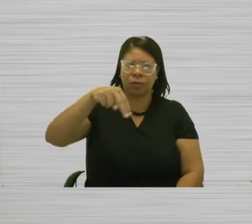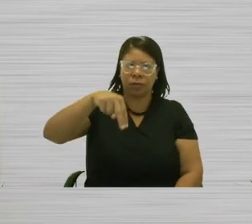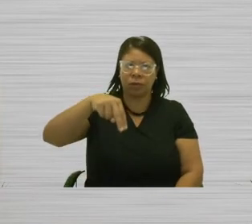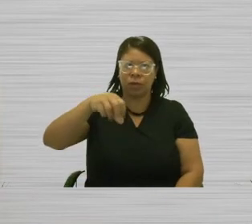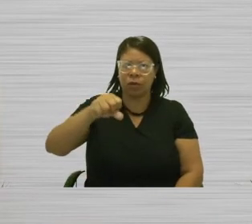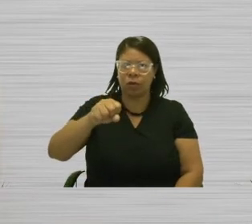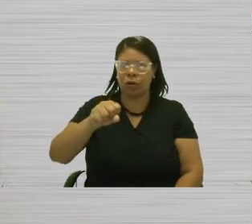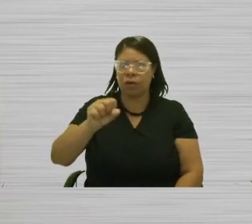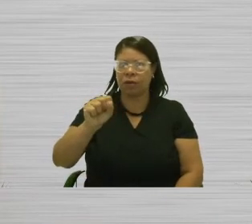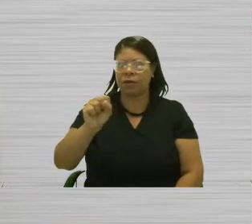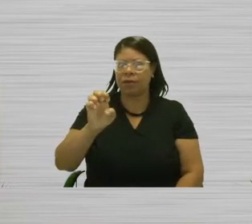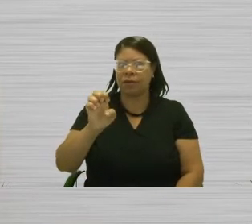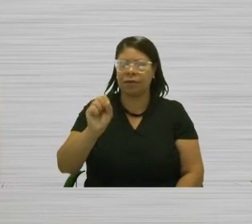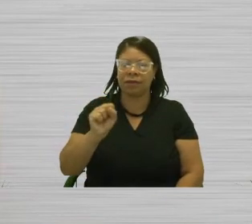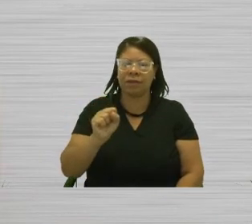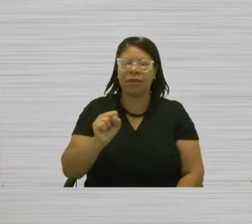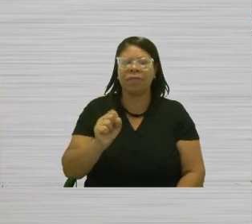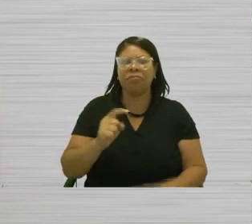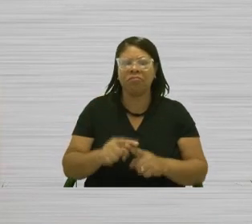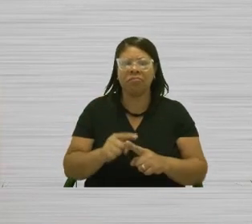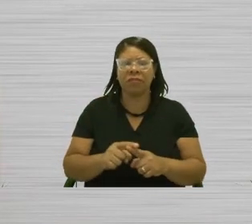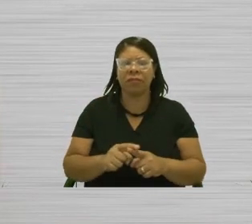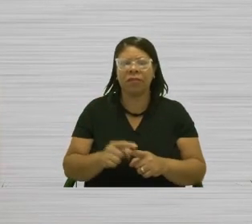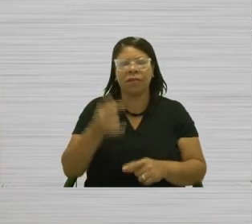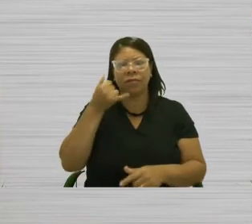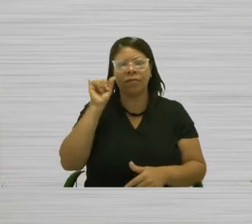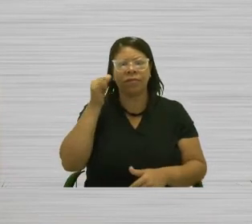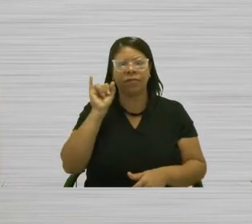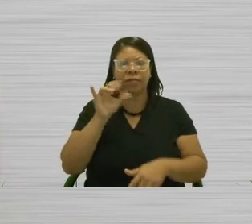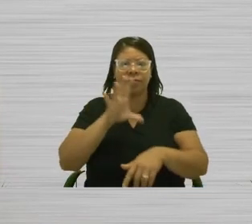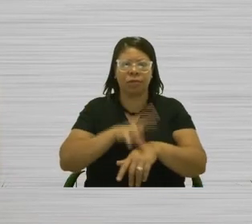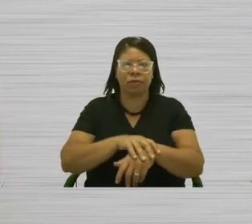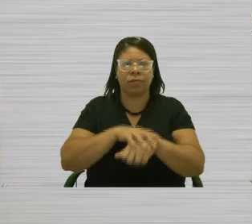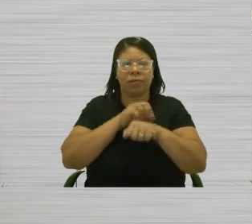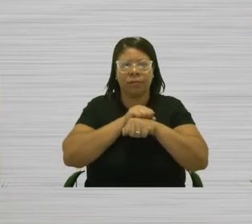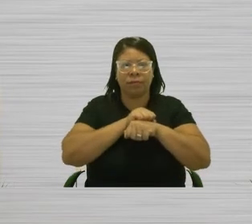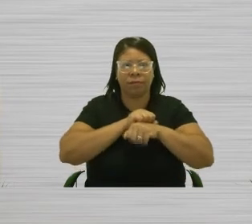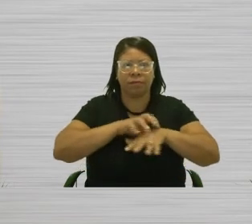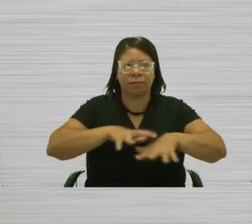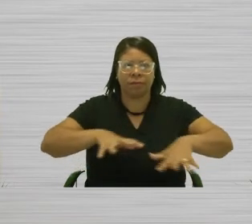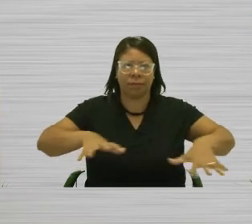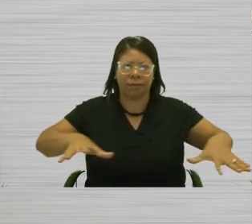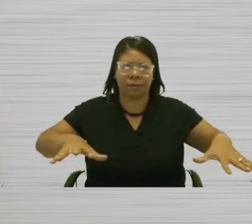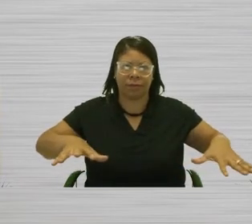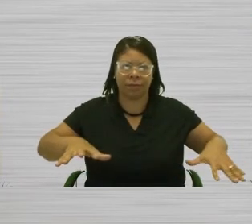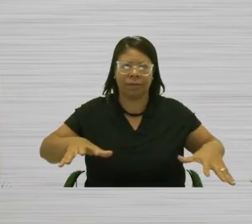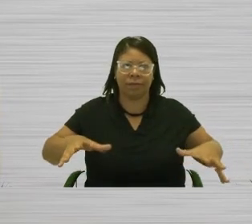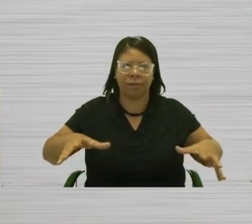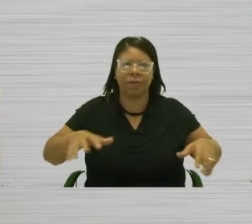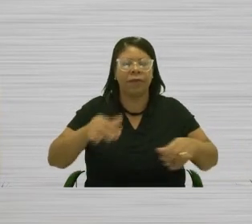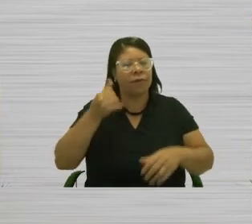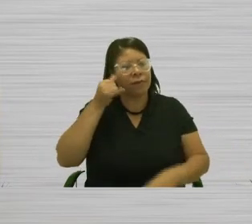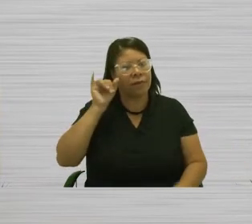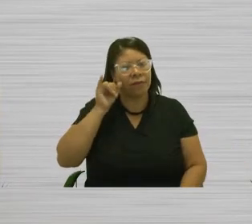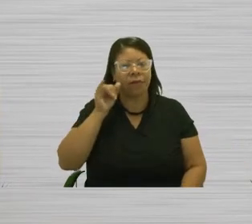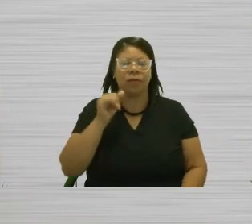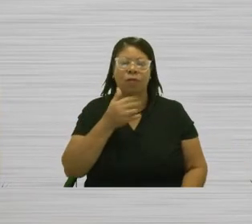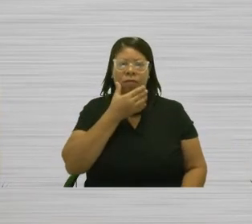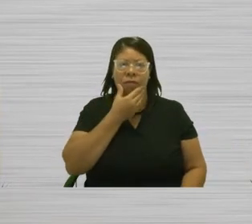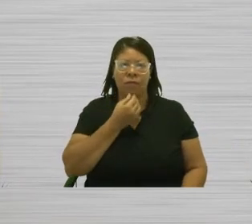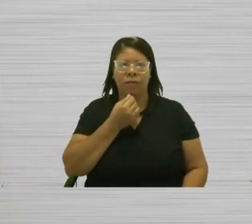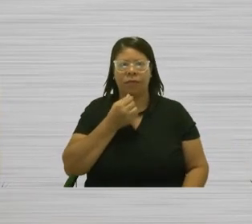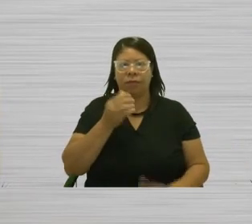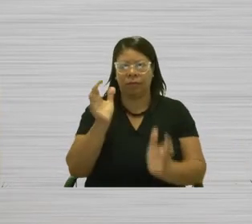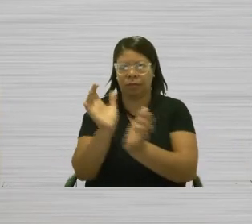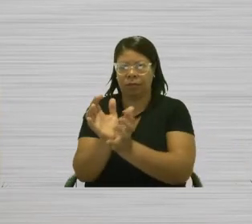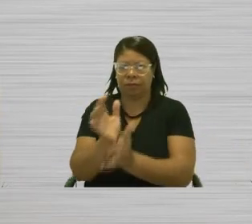dessas arboviroses nos territórios, onde os agentes eles vão, verificam os espaços, olham se